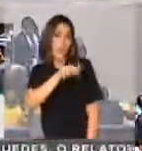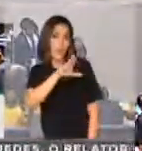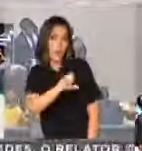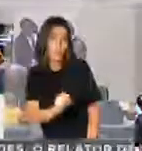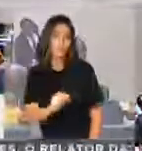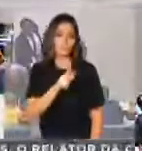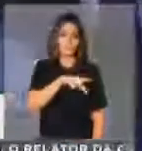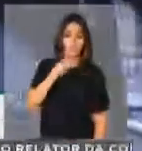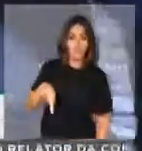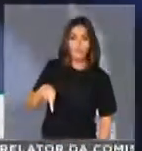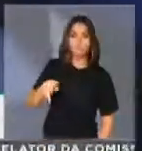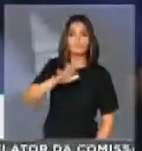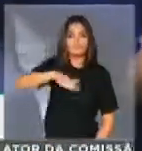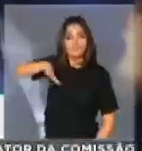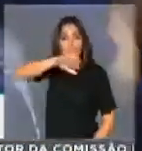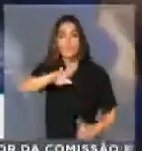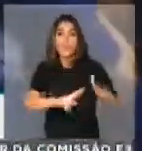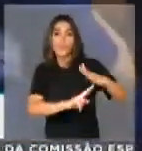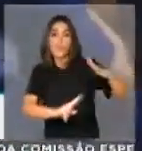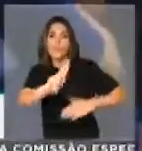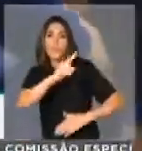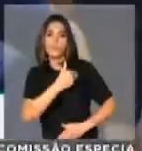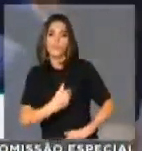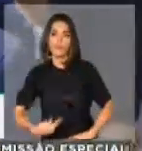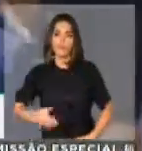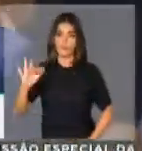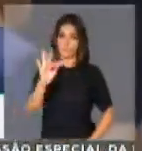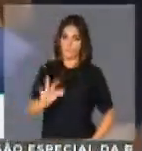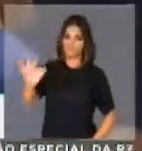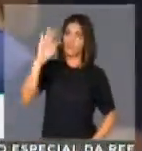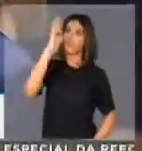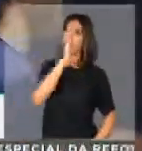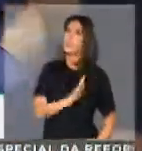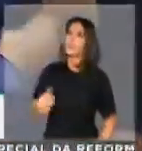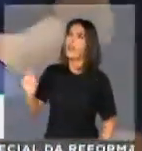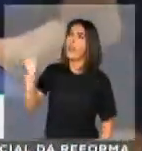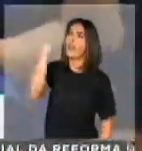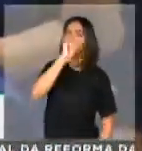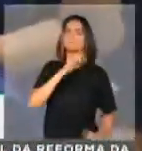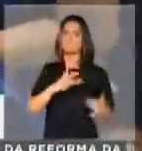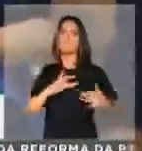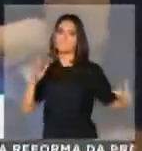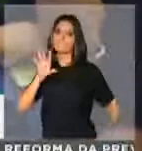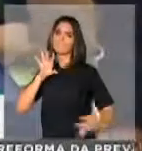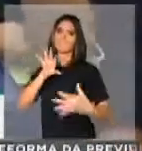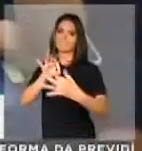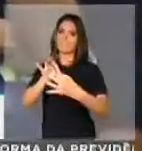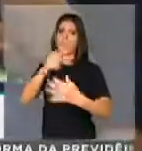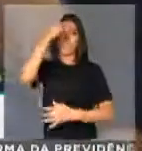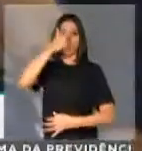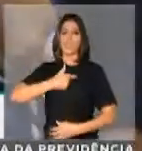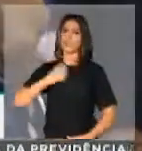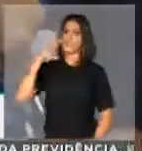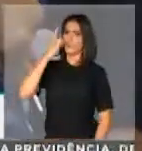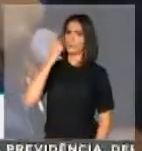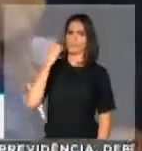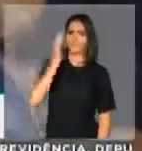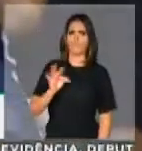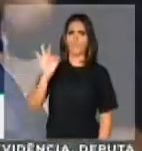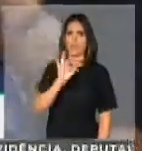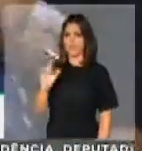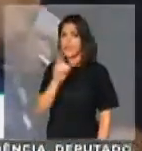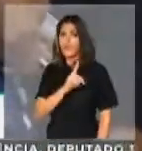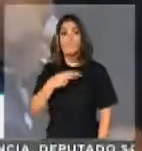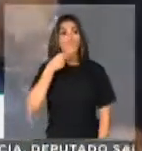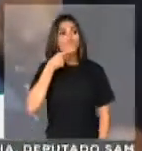aos professores, às universidades públicas federais do nosso país. Me permita aqui não falar como um deputado federal, mas